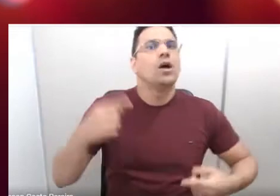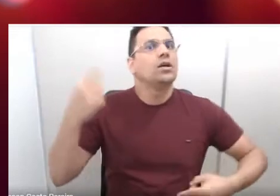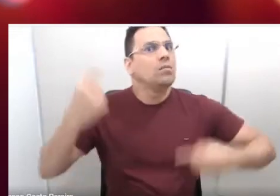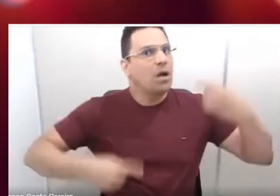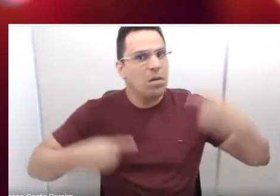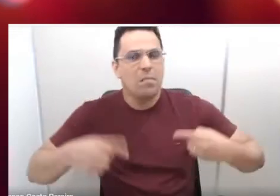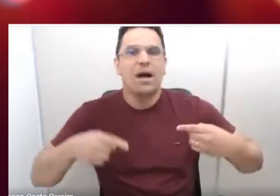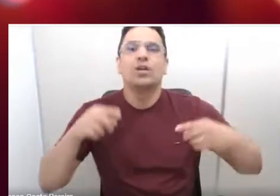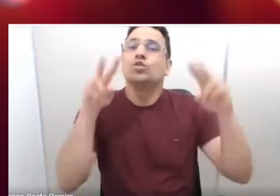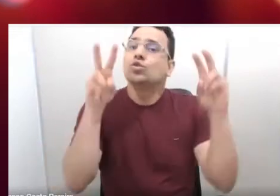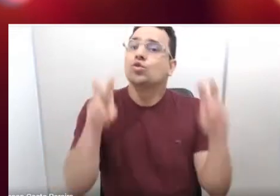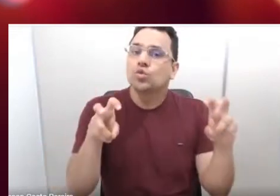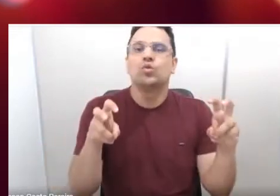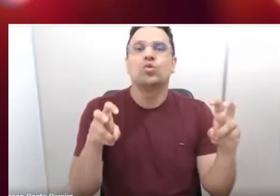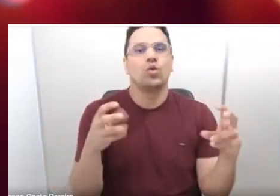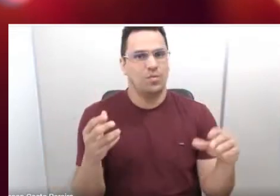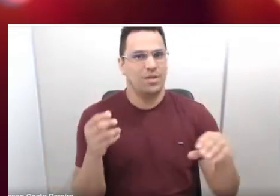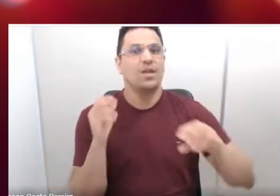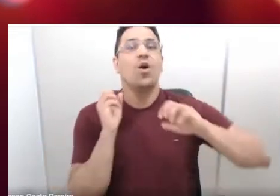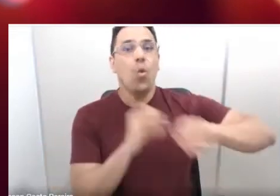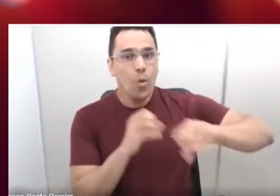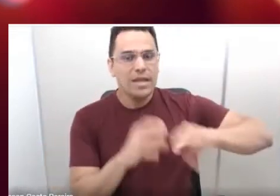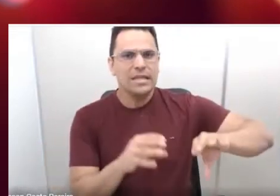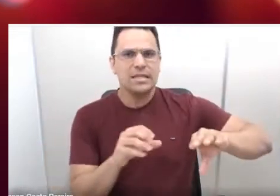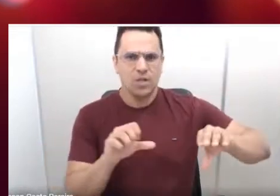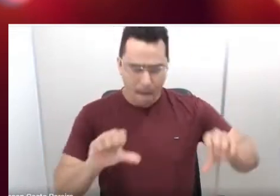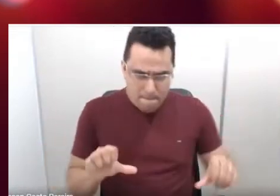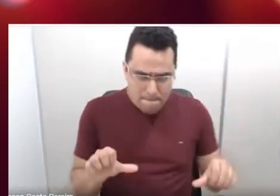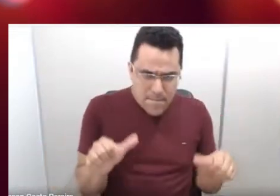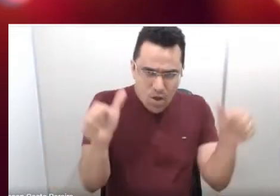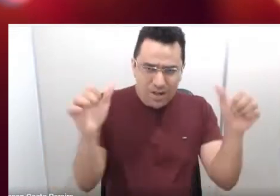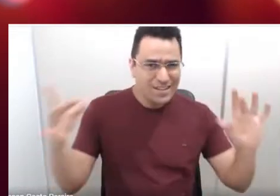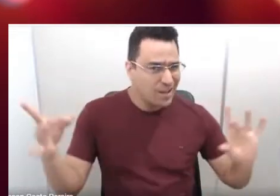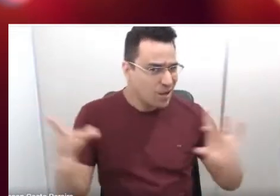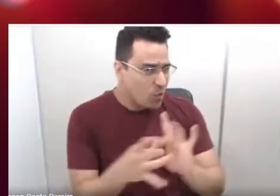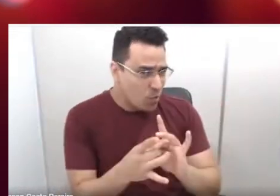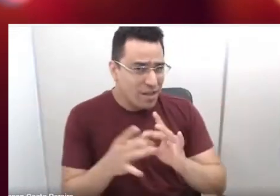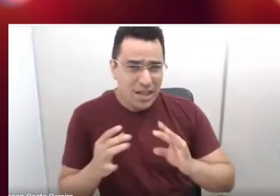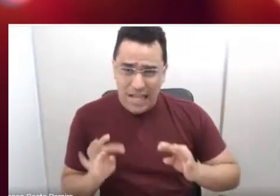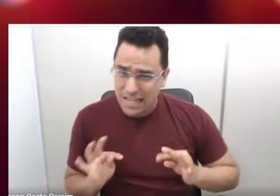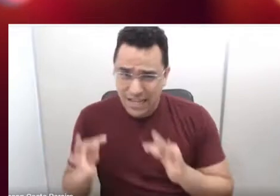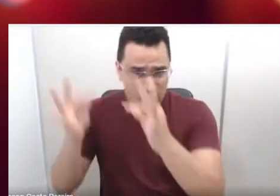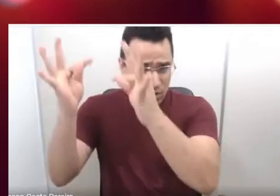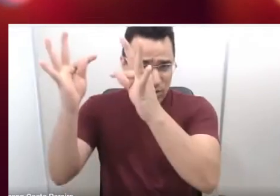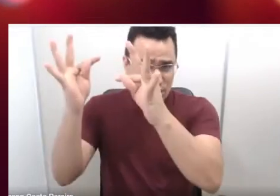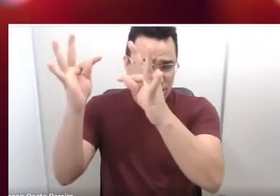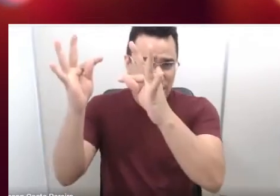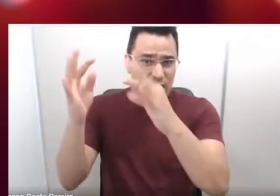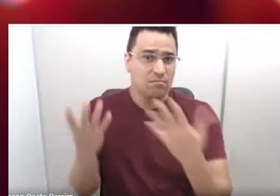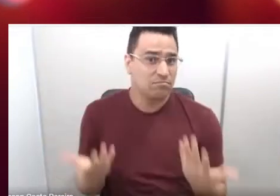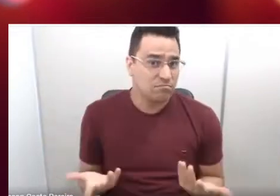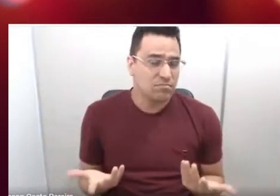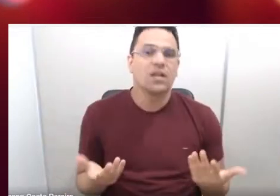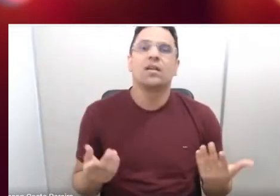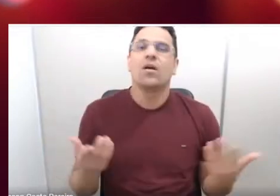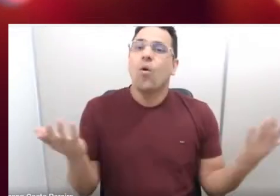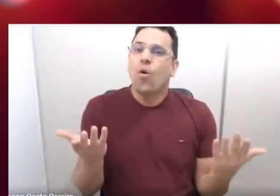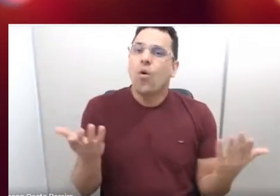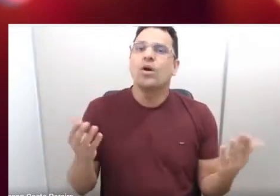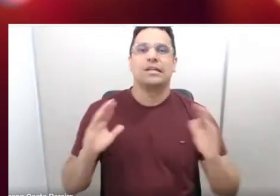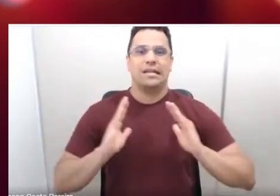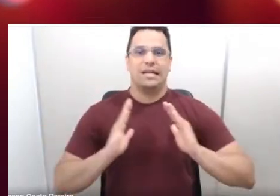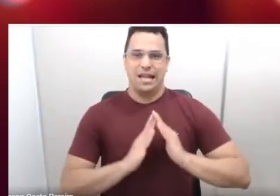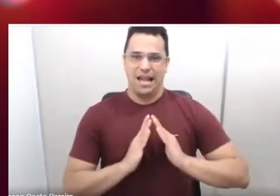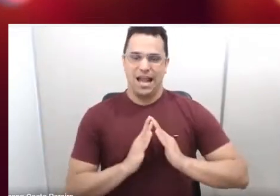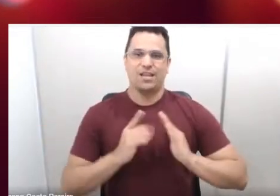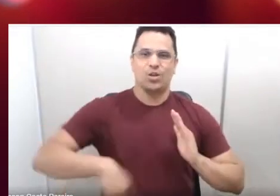e eu acho que o ensino remoto ele se coloca como uma alternativa quando a gente está com as aulas suspensas, está todo mundo em casa, muitas das